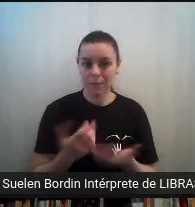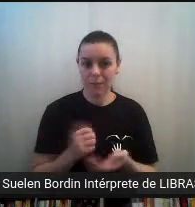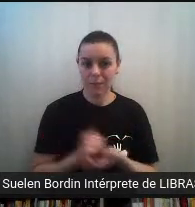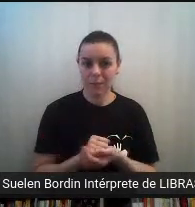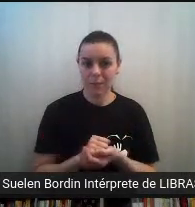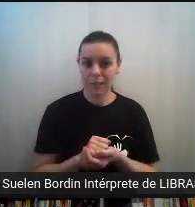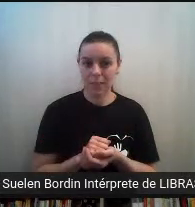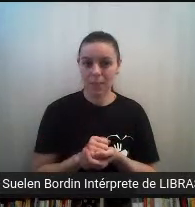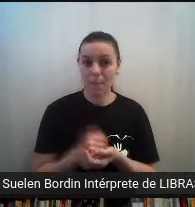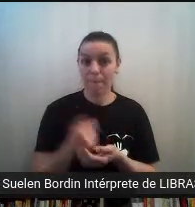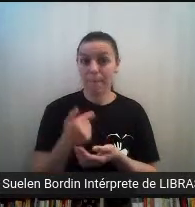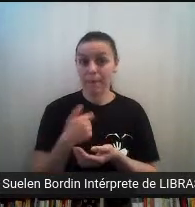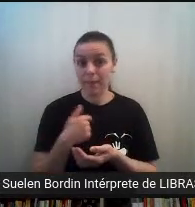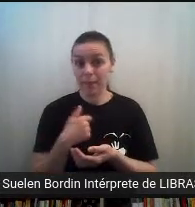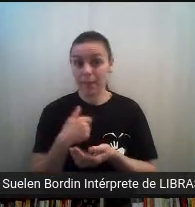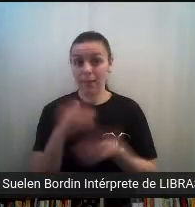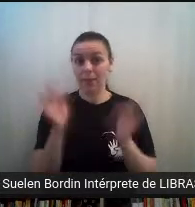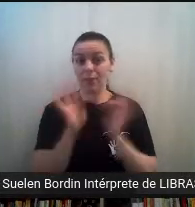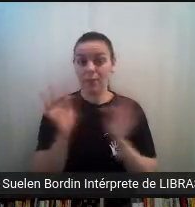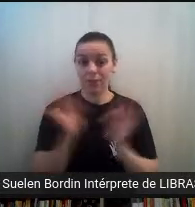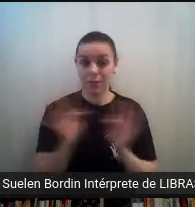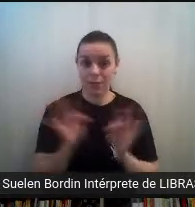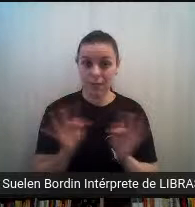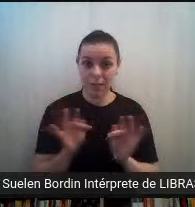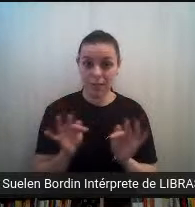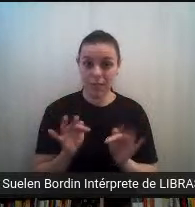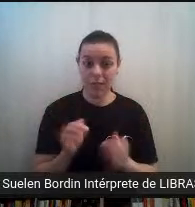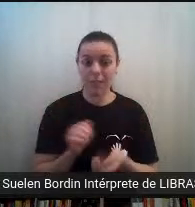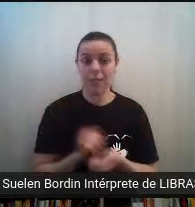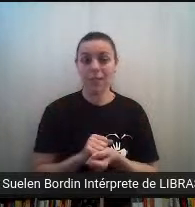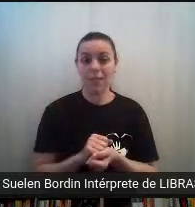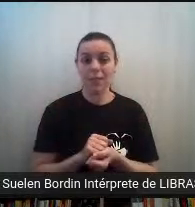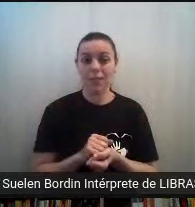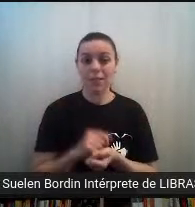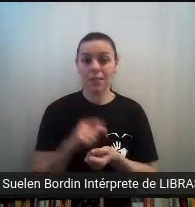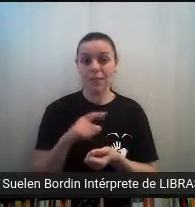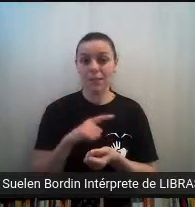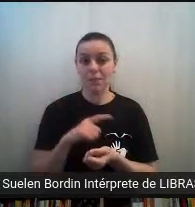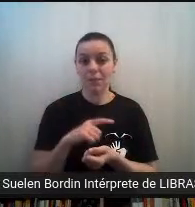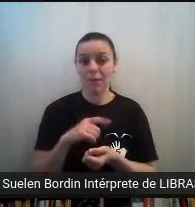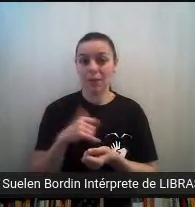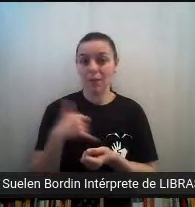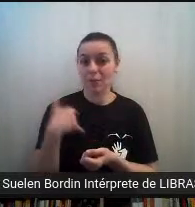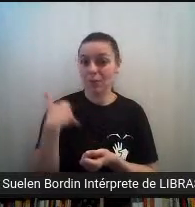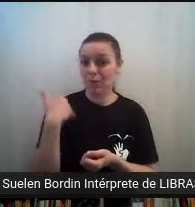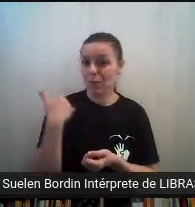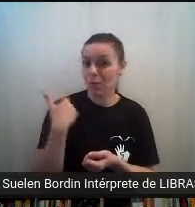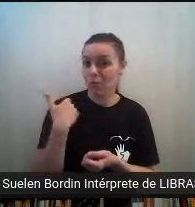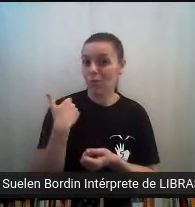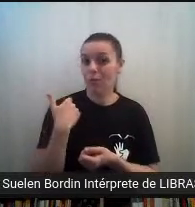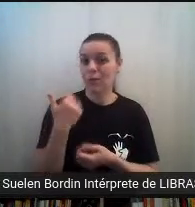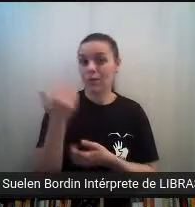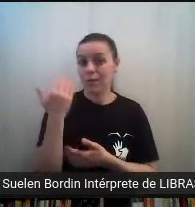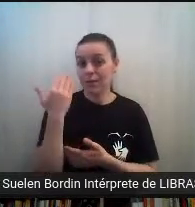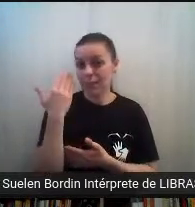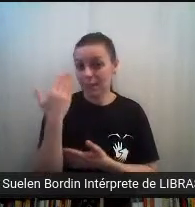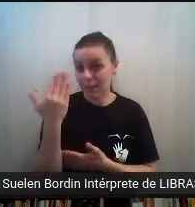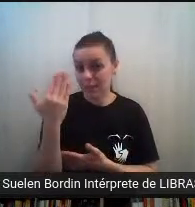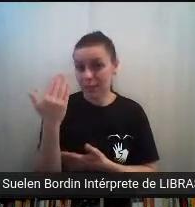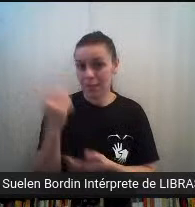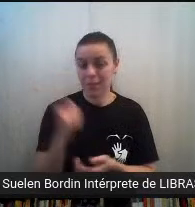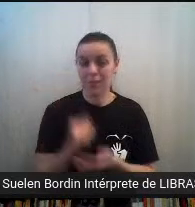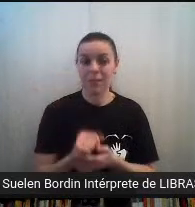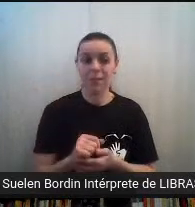Eu fiquei muito feliz e eu me sinto muito honrada e grata de ter sido agraciada